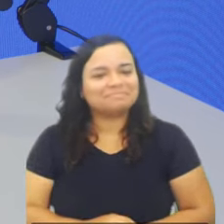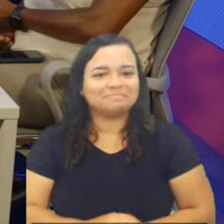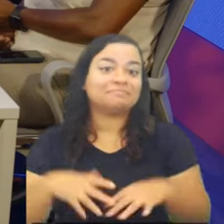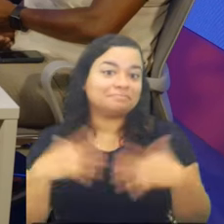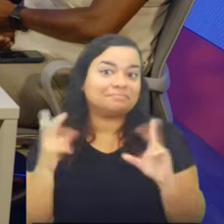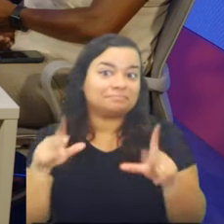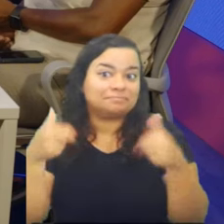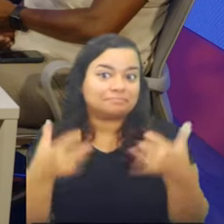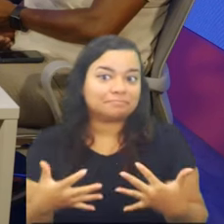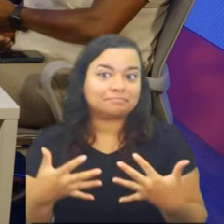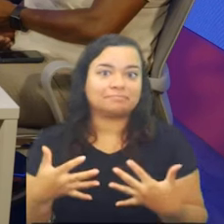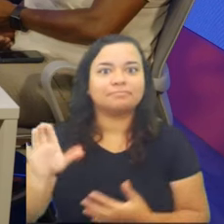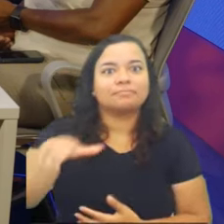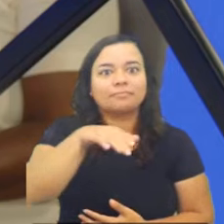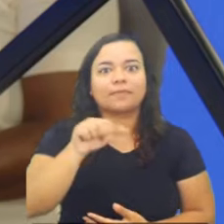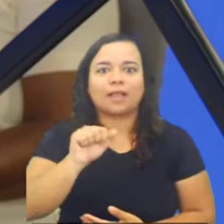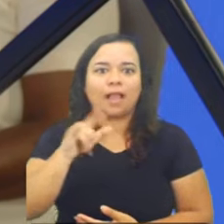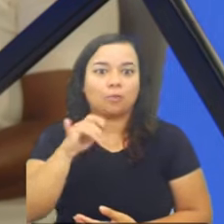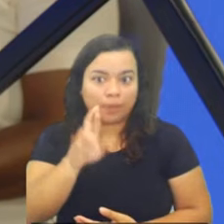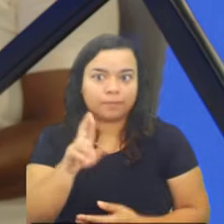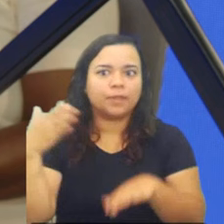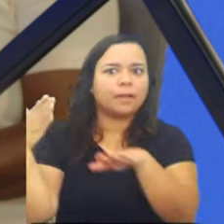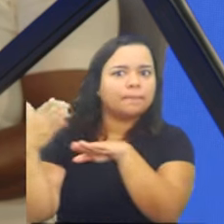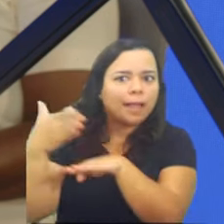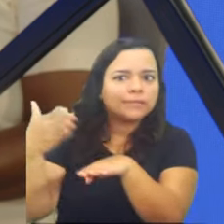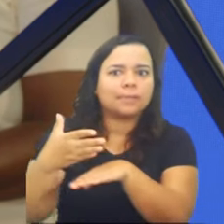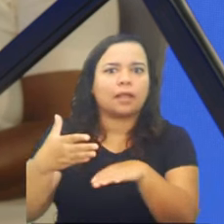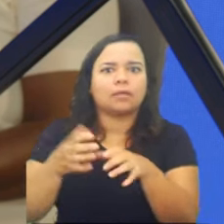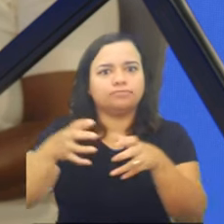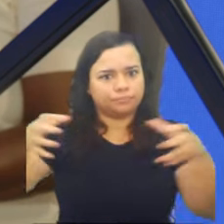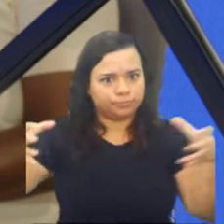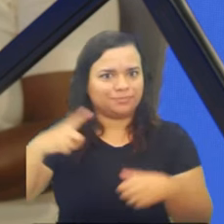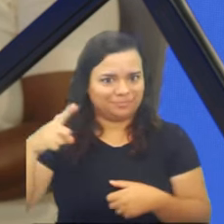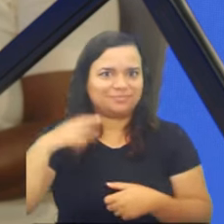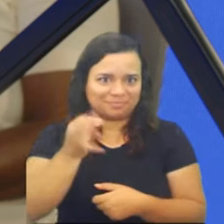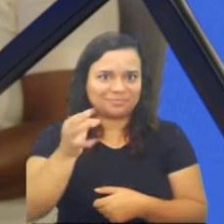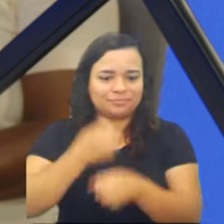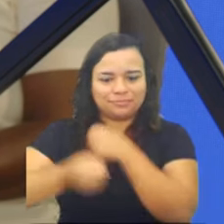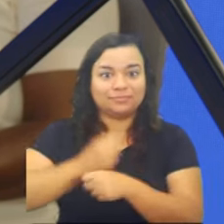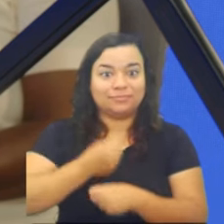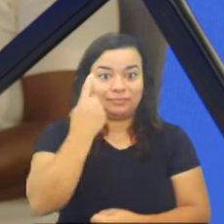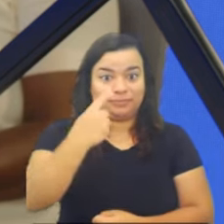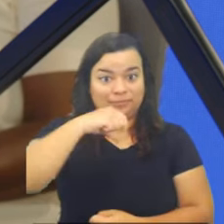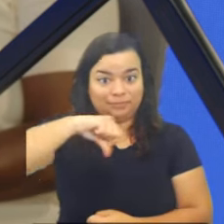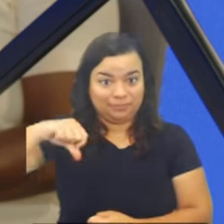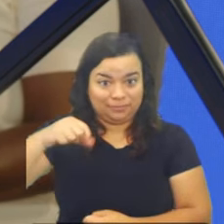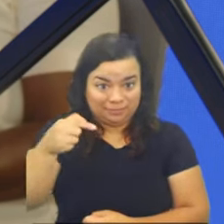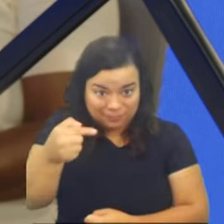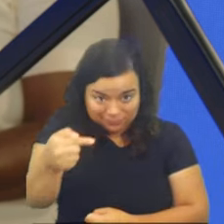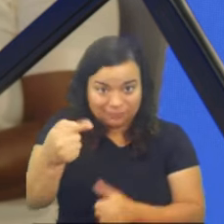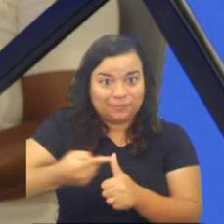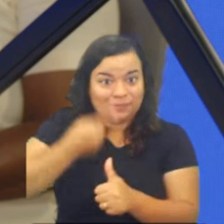eh assim Almiro eh a participação ela foi crescente Né desde 97 quando surgiu a